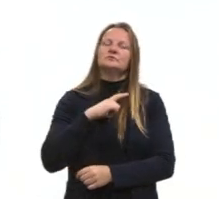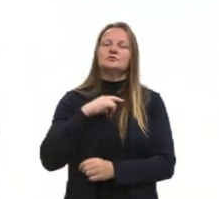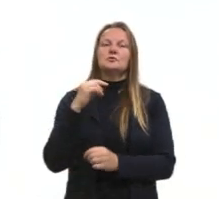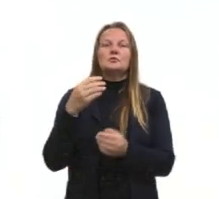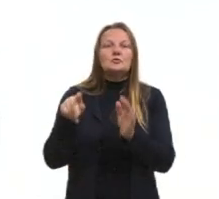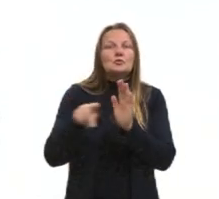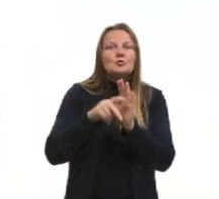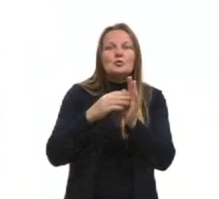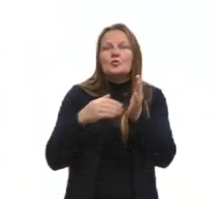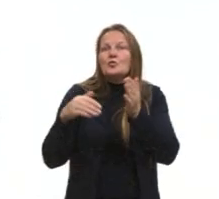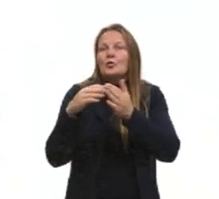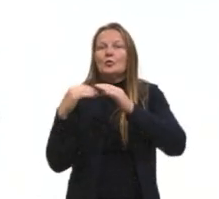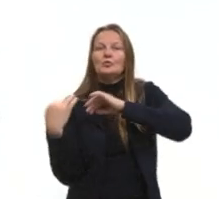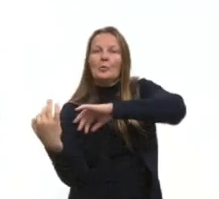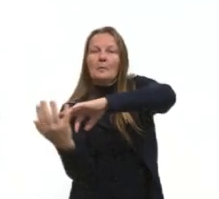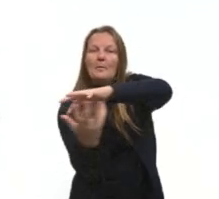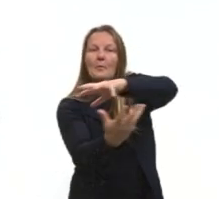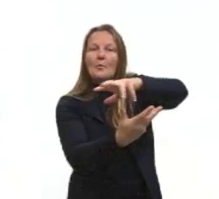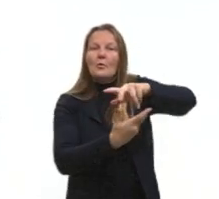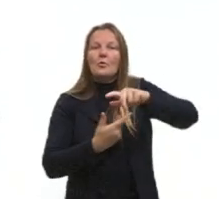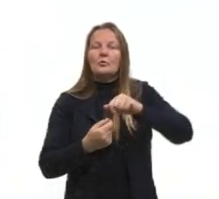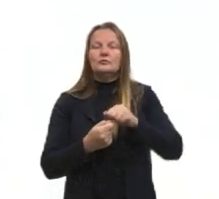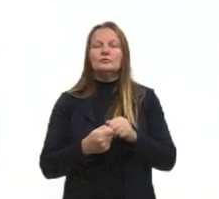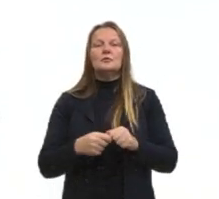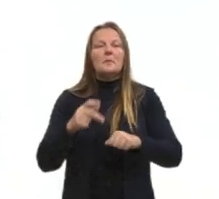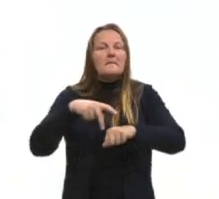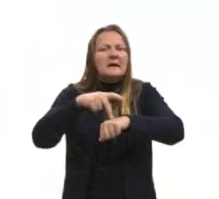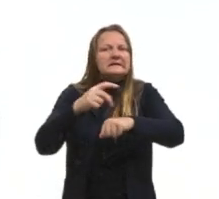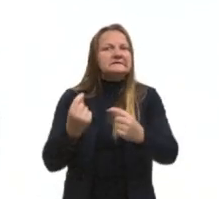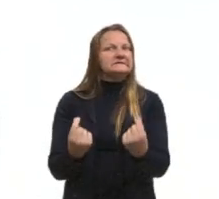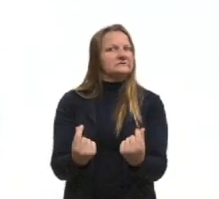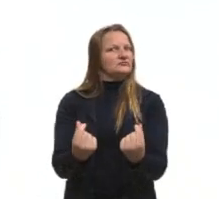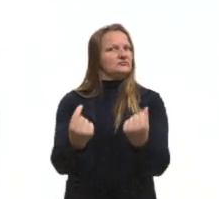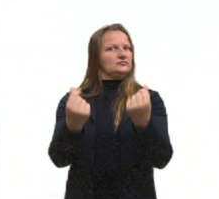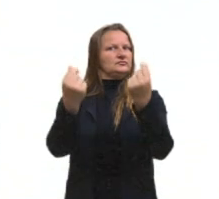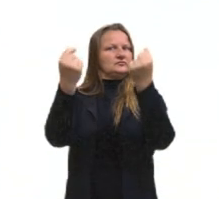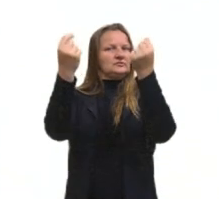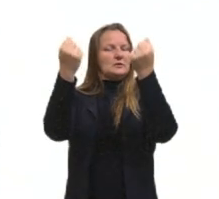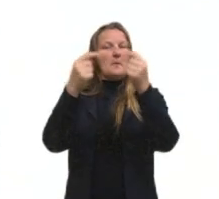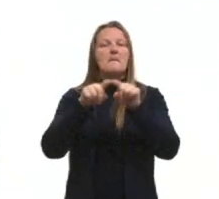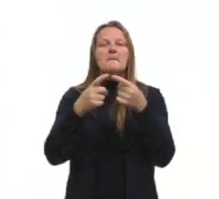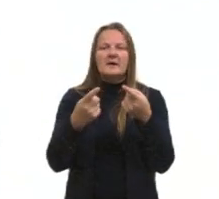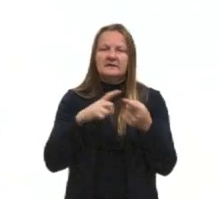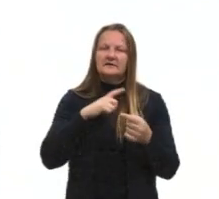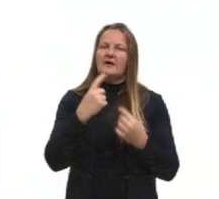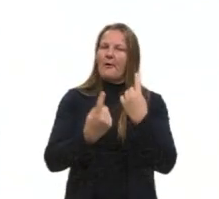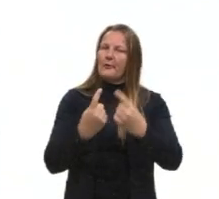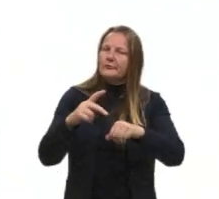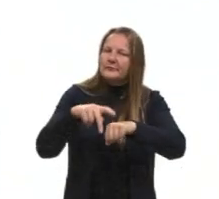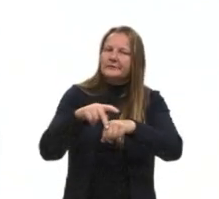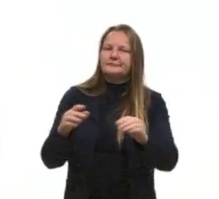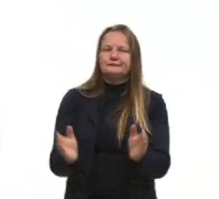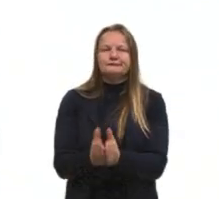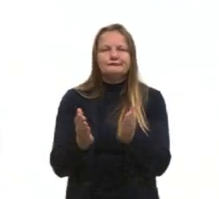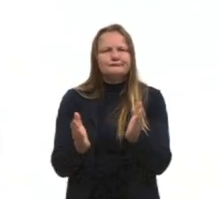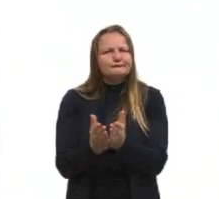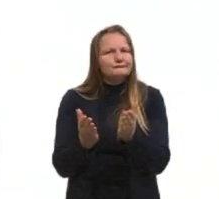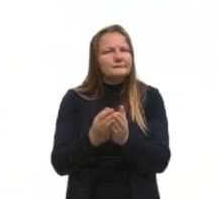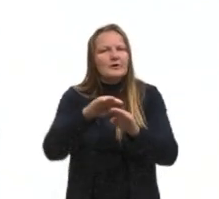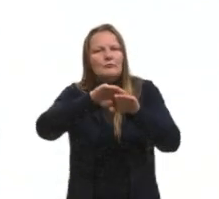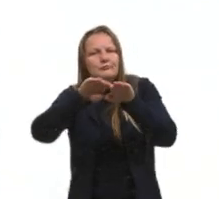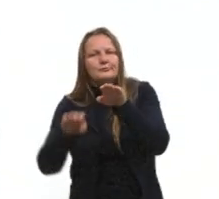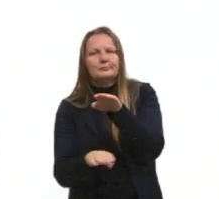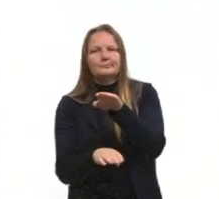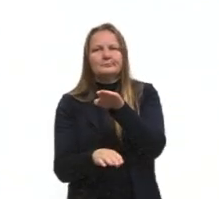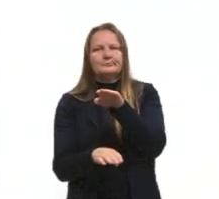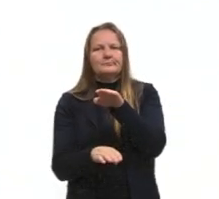né então nós temos países muito ricos e também muito pobres né Essa desigualdade social da região também é muito